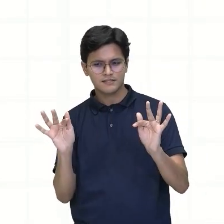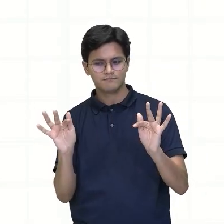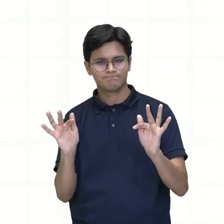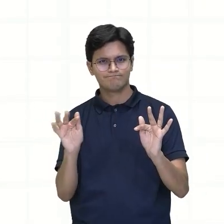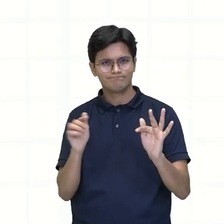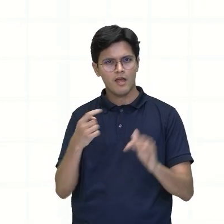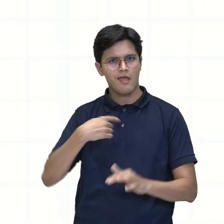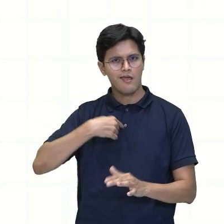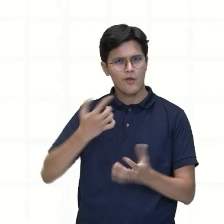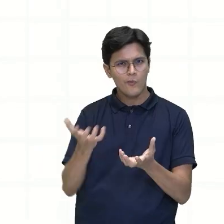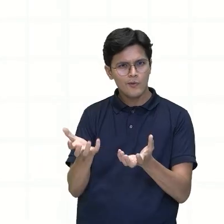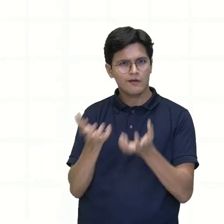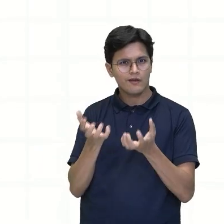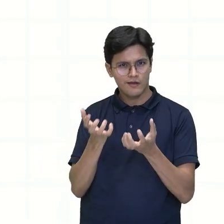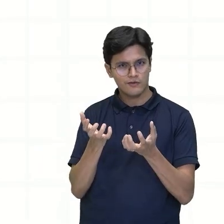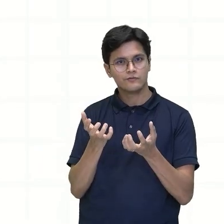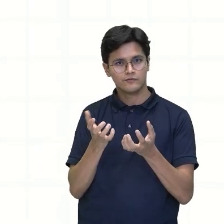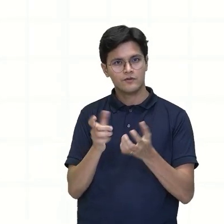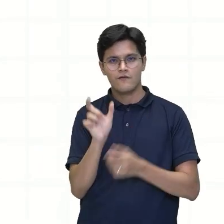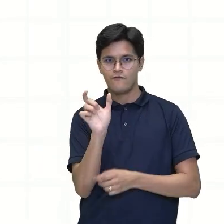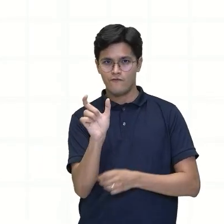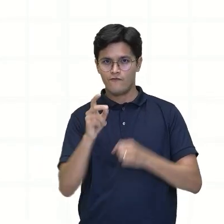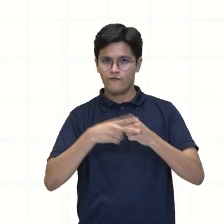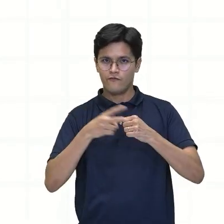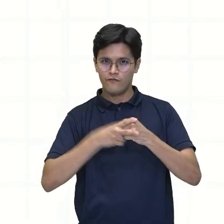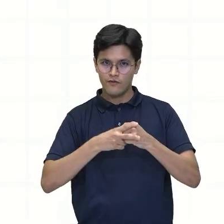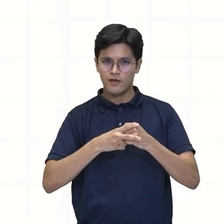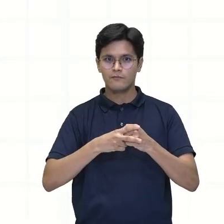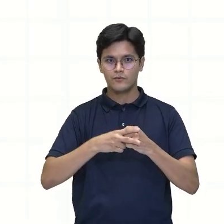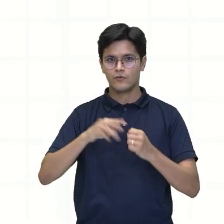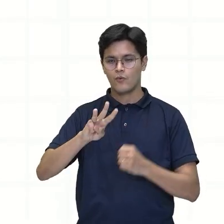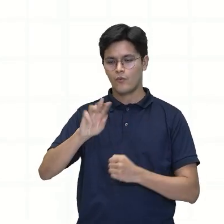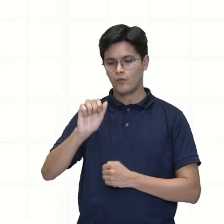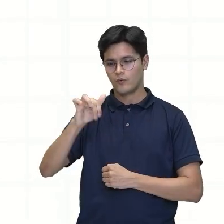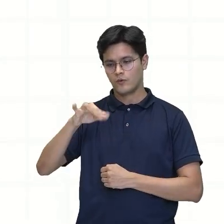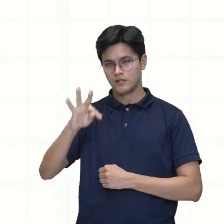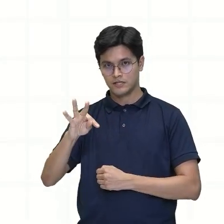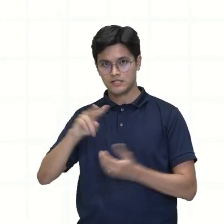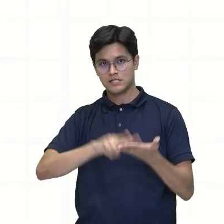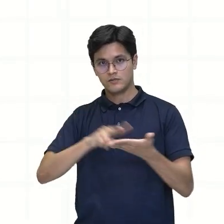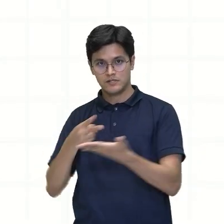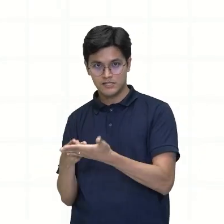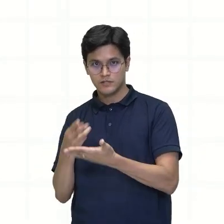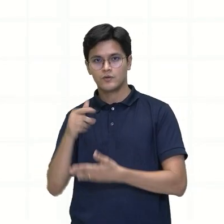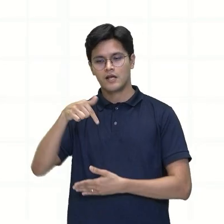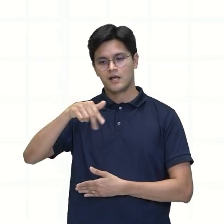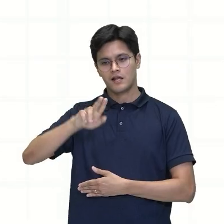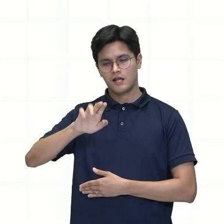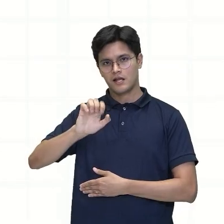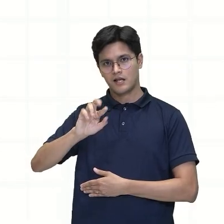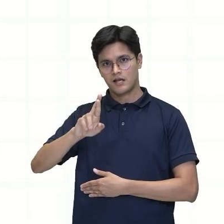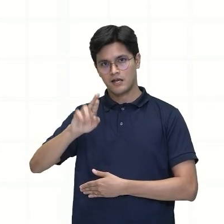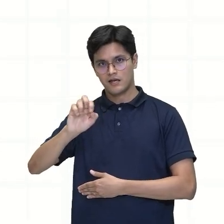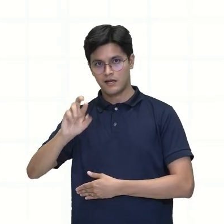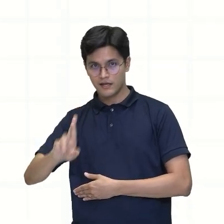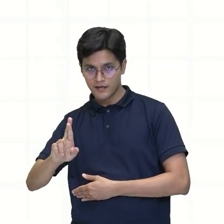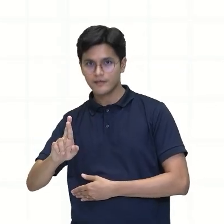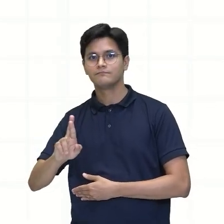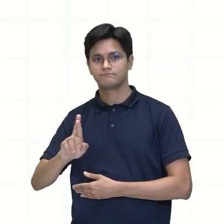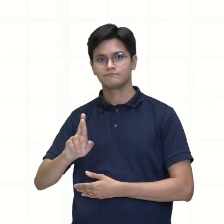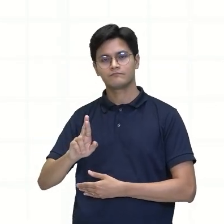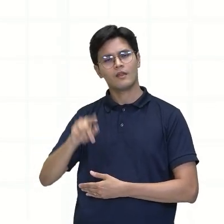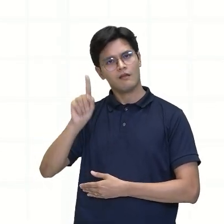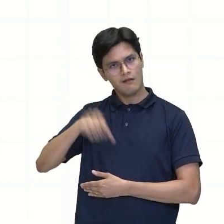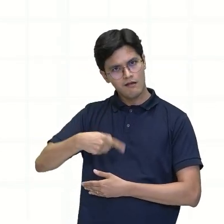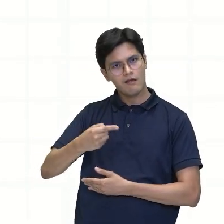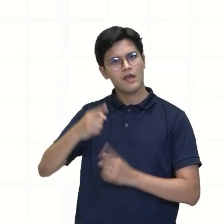verbo querer, quero. Eu quero uma pizza de pepperoni. É um jeito de se falar, só que um pouco rude. É